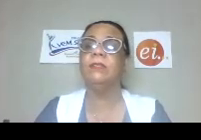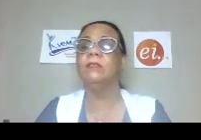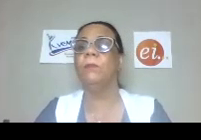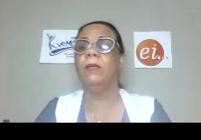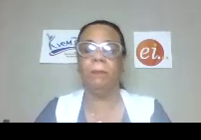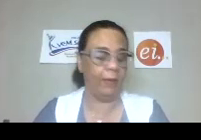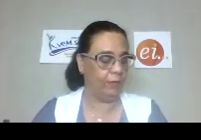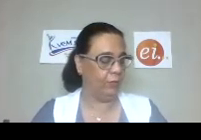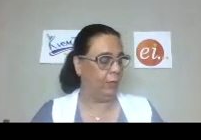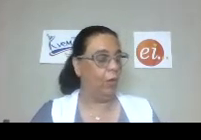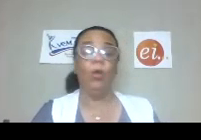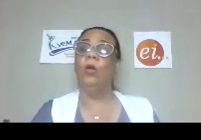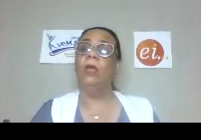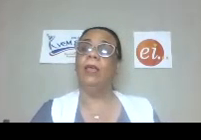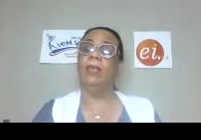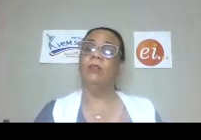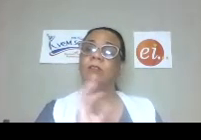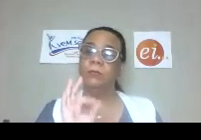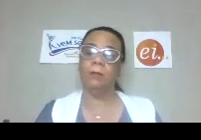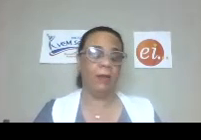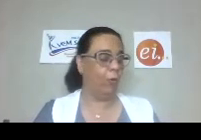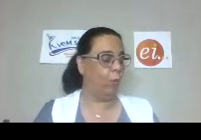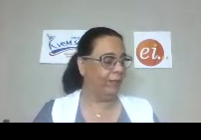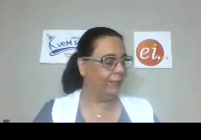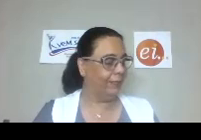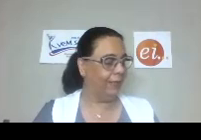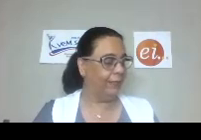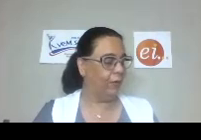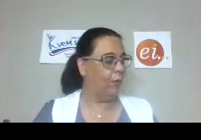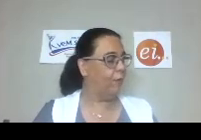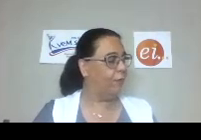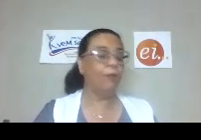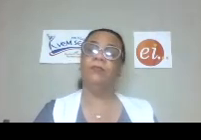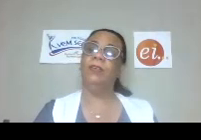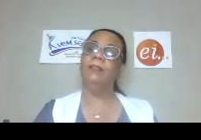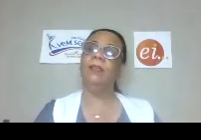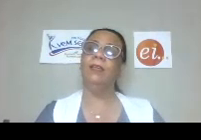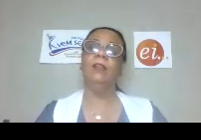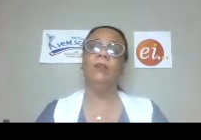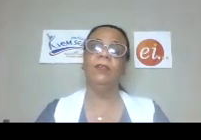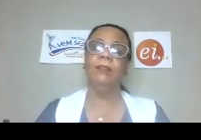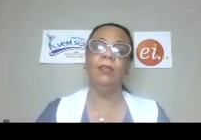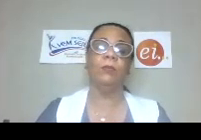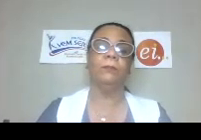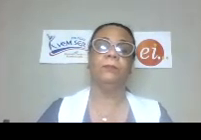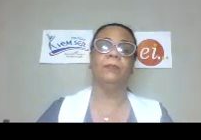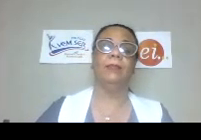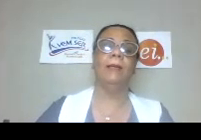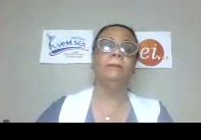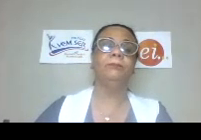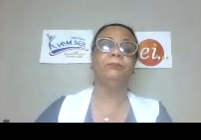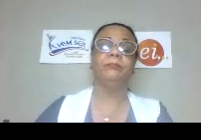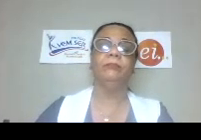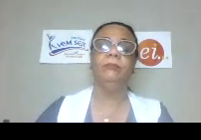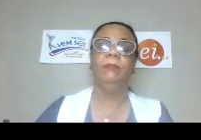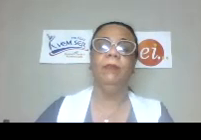matemática. Vocês vão para a página. Nós vamos trabalhar 89, 90 e 91,